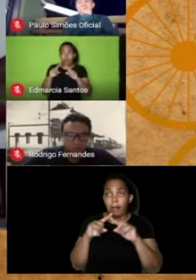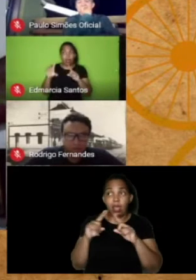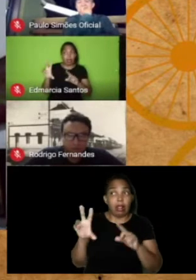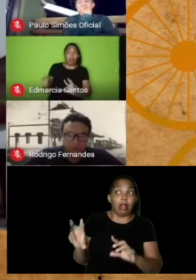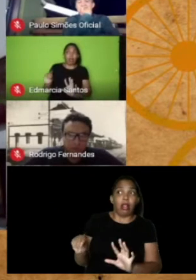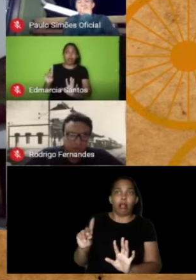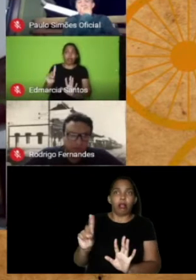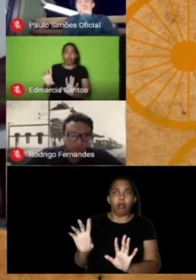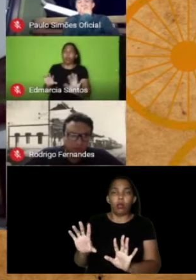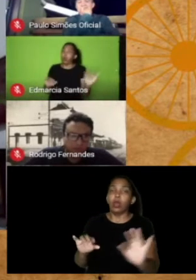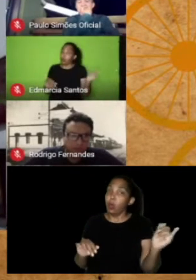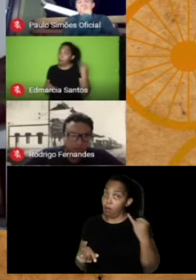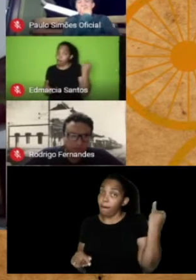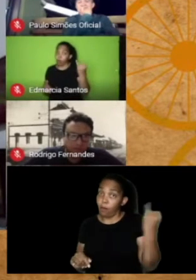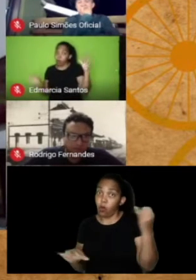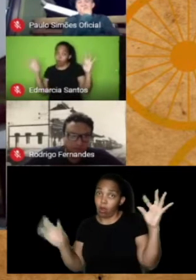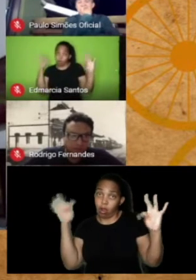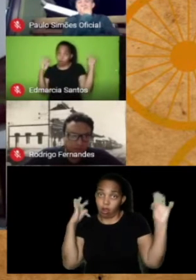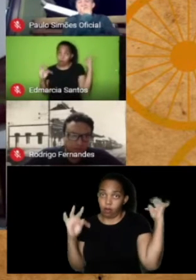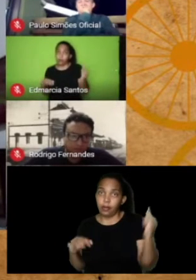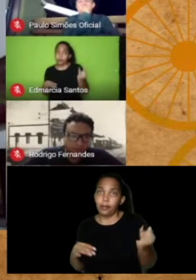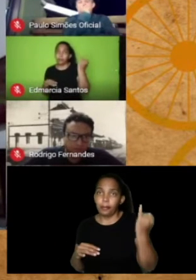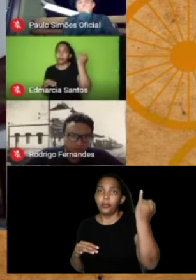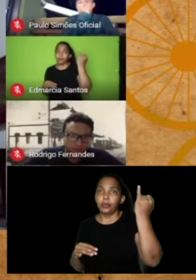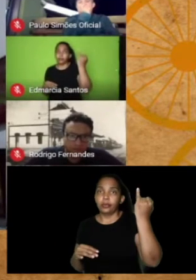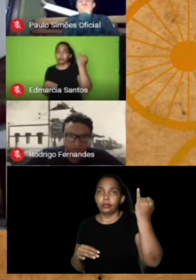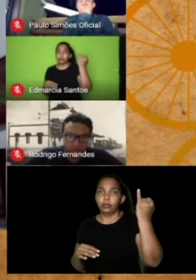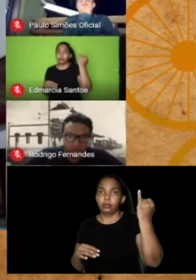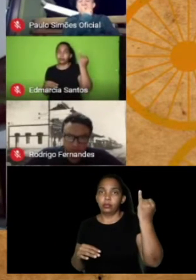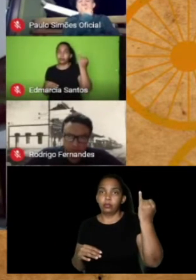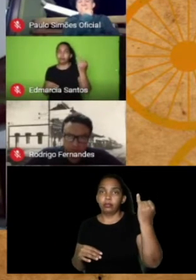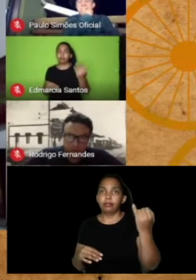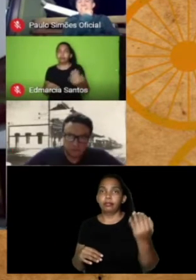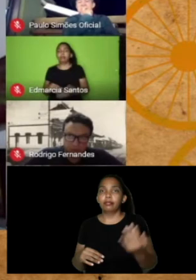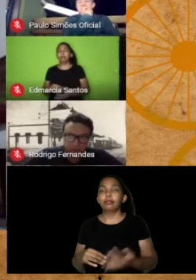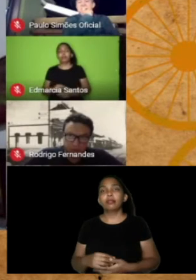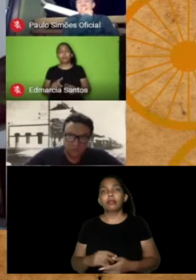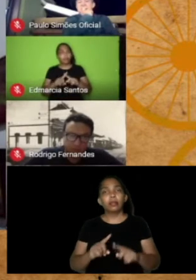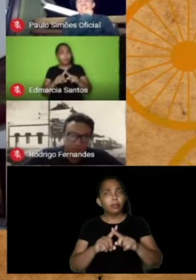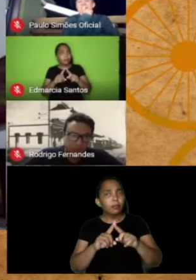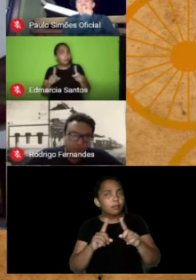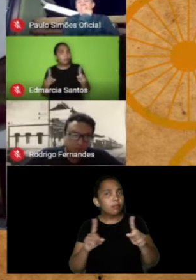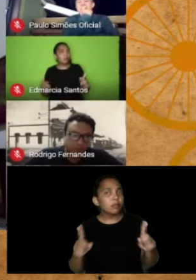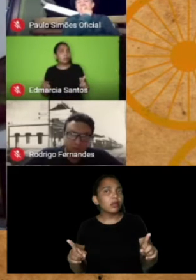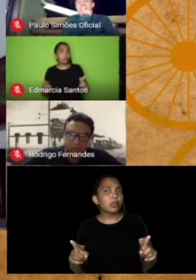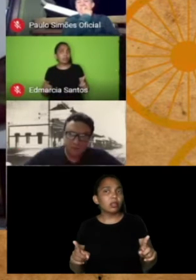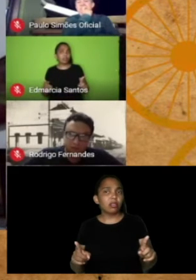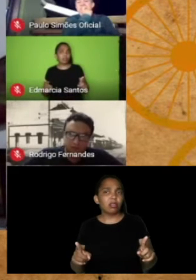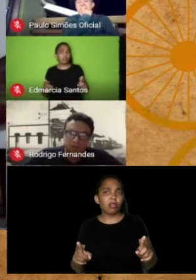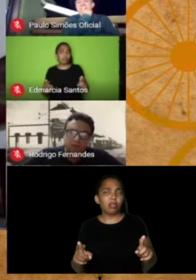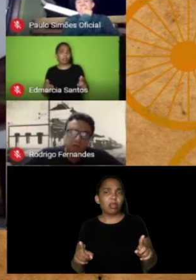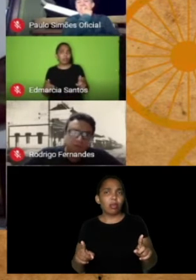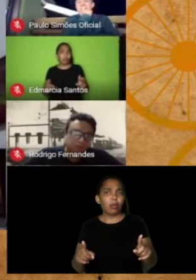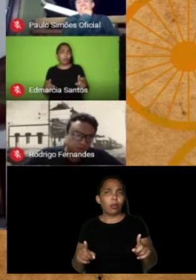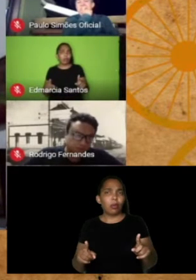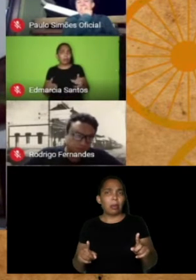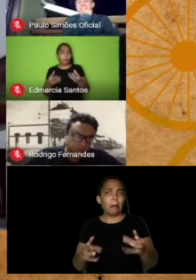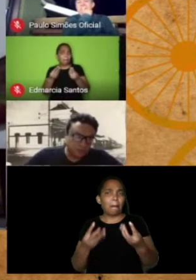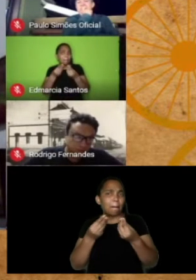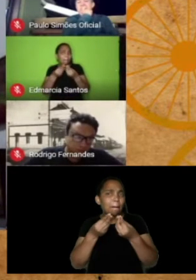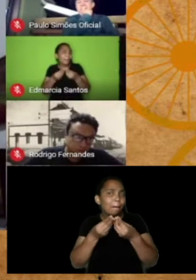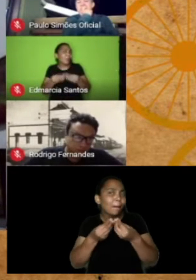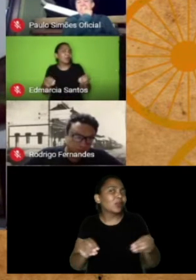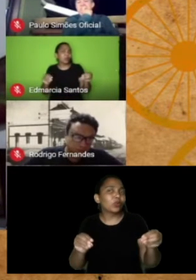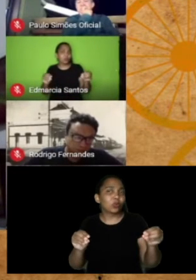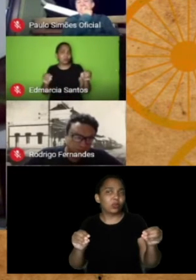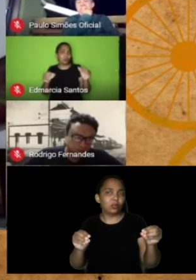turismo é importantíssimo, porque o turismo dá vida, certo? O turismo da vida. Mas ela não pode interferir no bem,